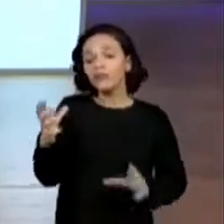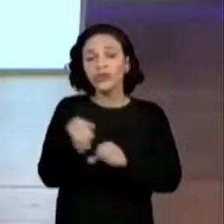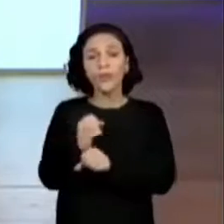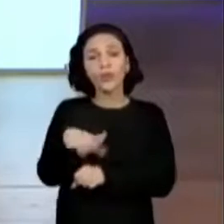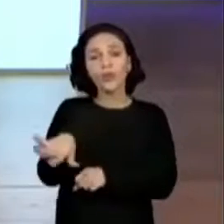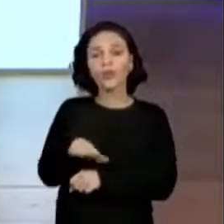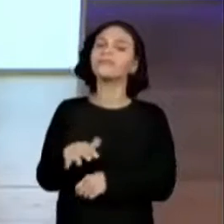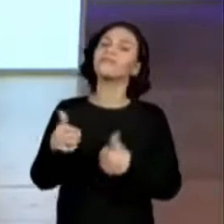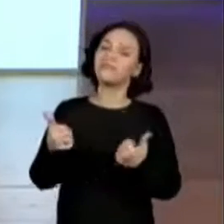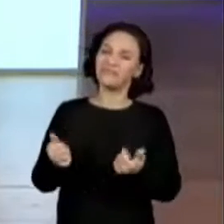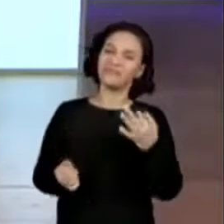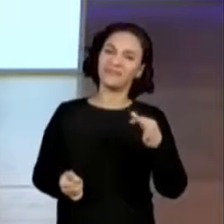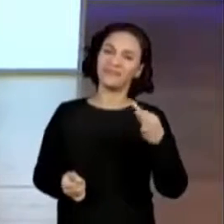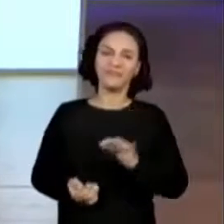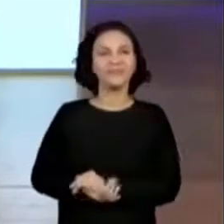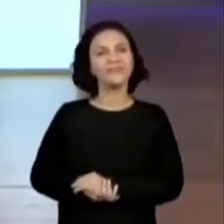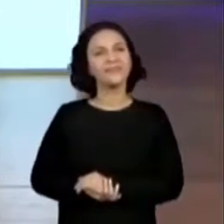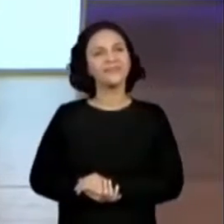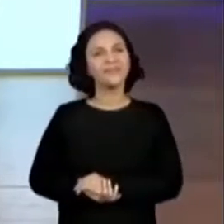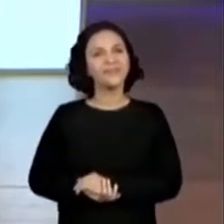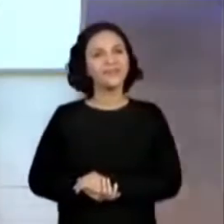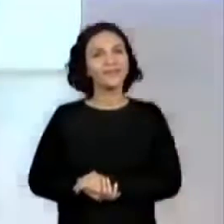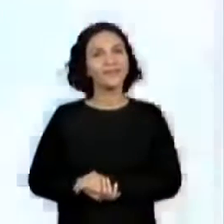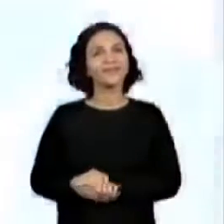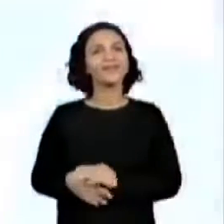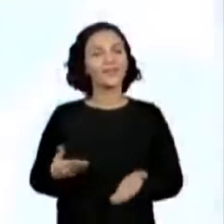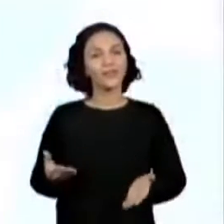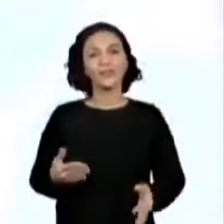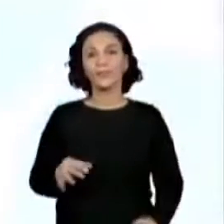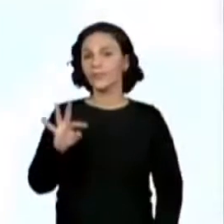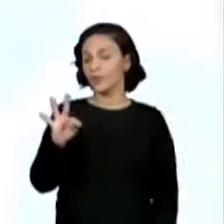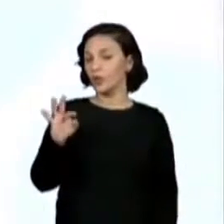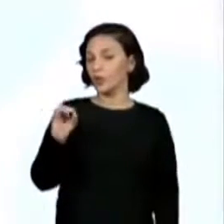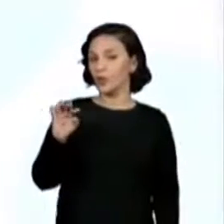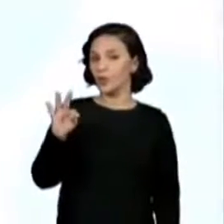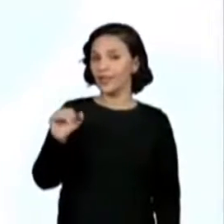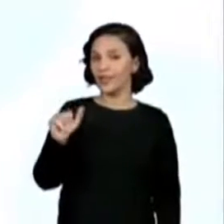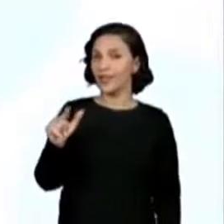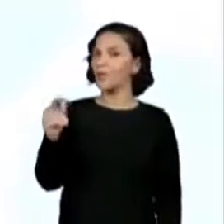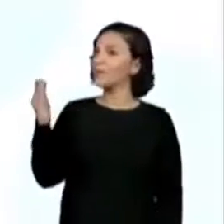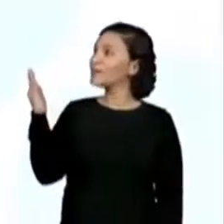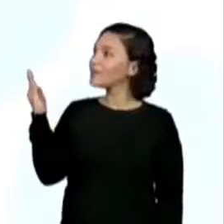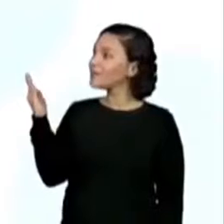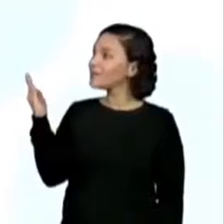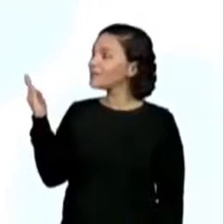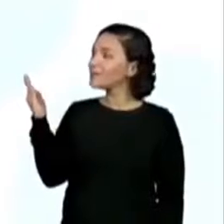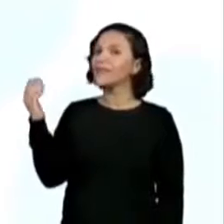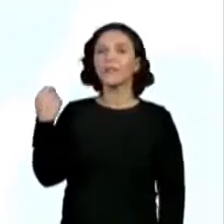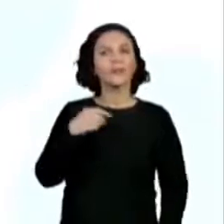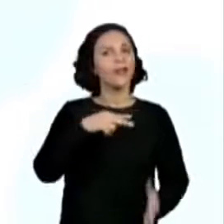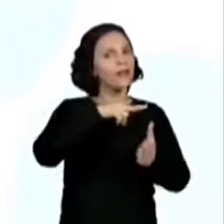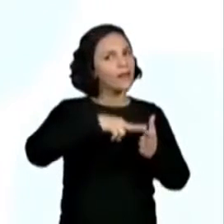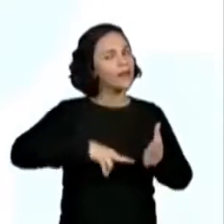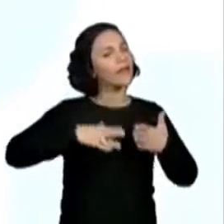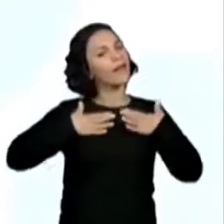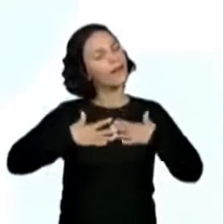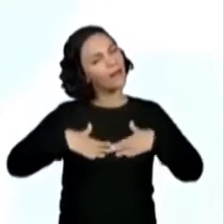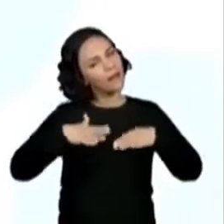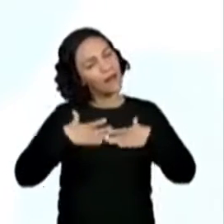eles já nos colocaram aí, né, o que é total, que eu falei que a gente precisa ler com bastante atenção, ter